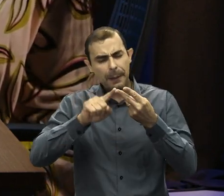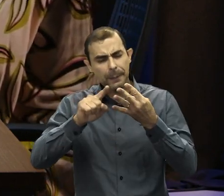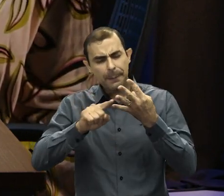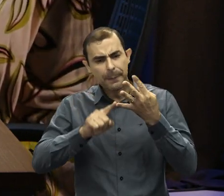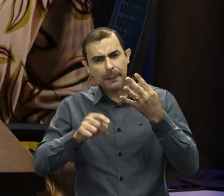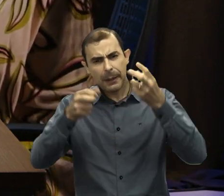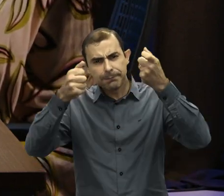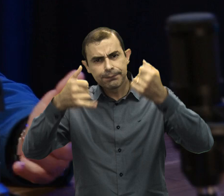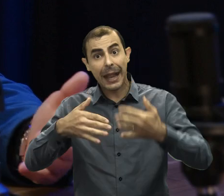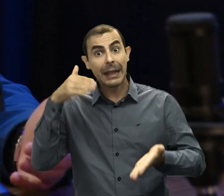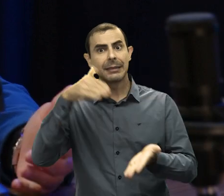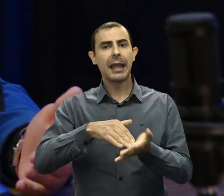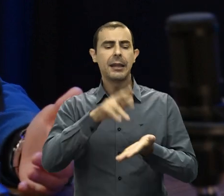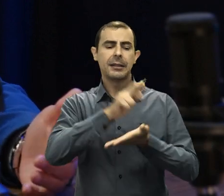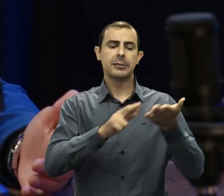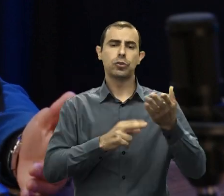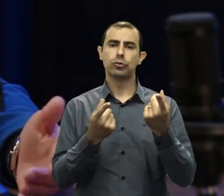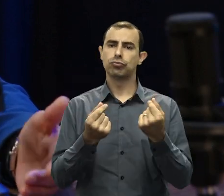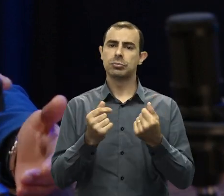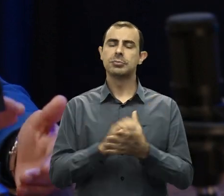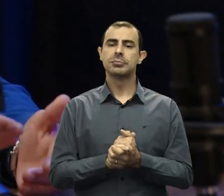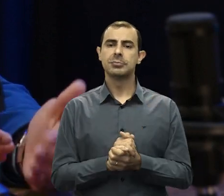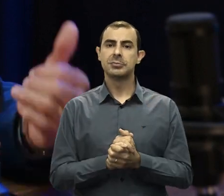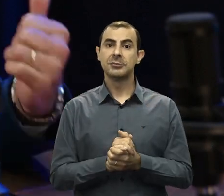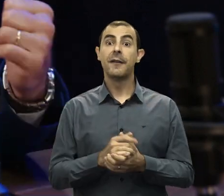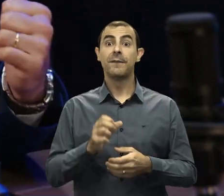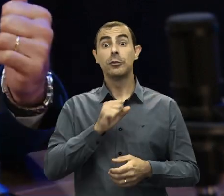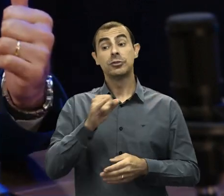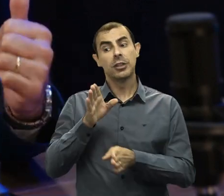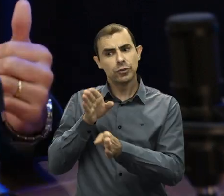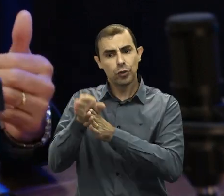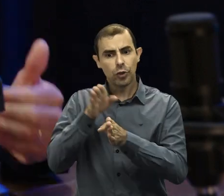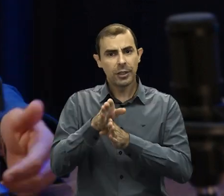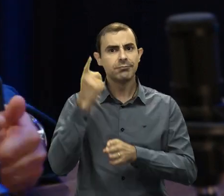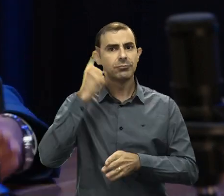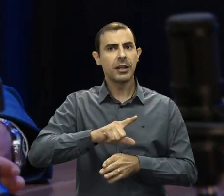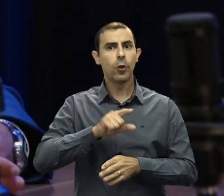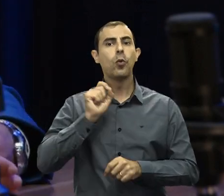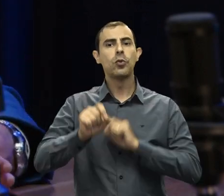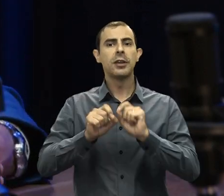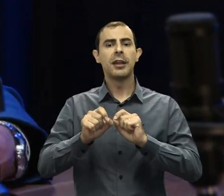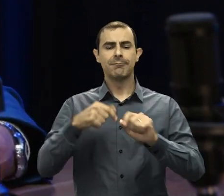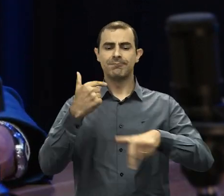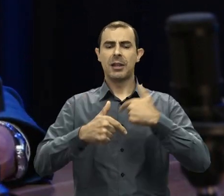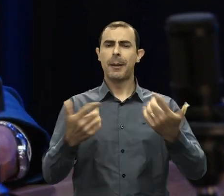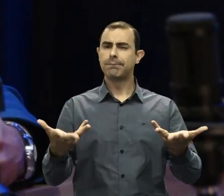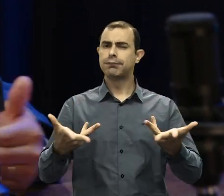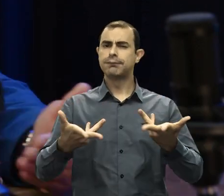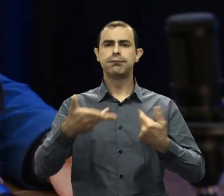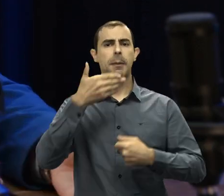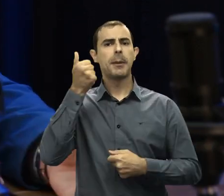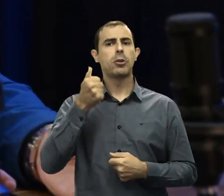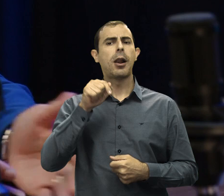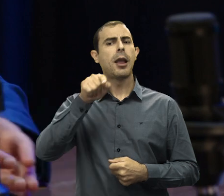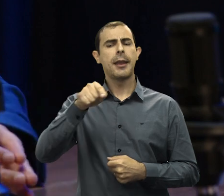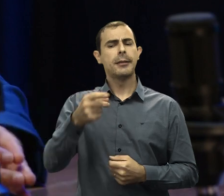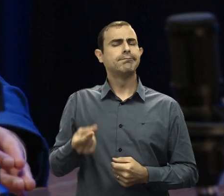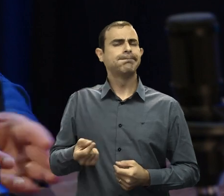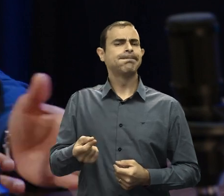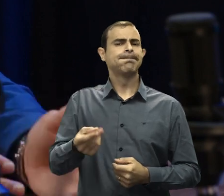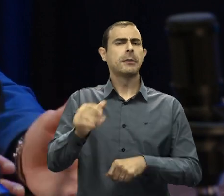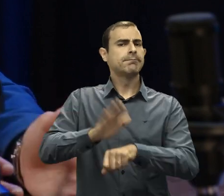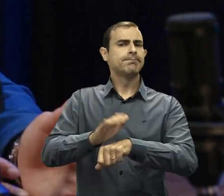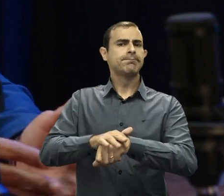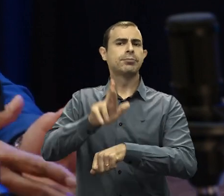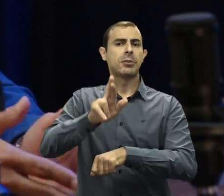de conta. Então, eu acredito que isso a gente consegue, como você falou lá no outro bloco, ter um trabalho eficiente que vai fazer a diferença